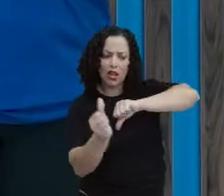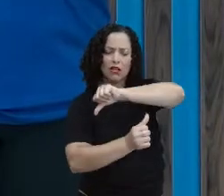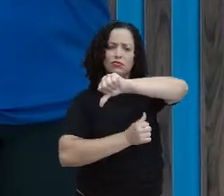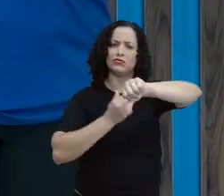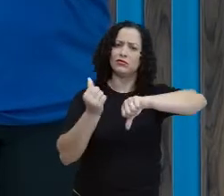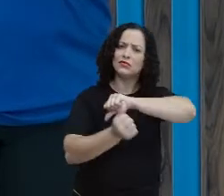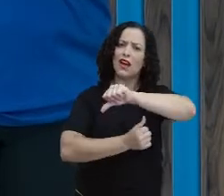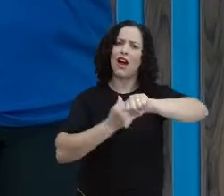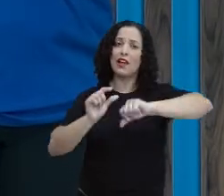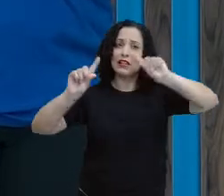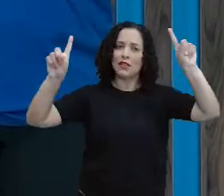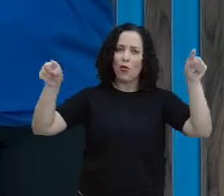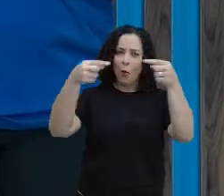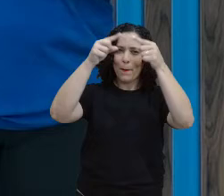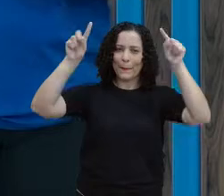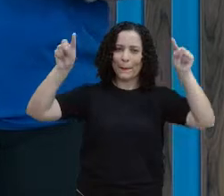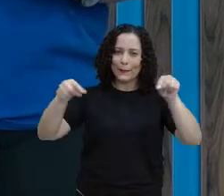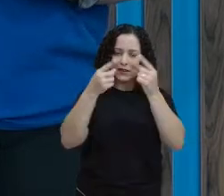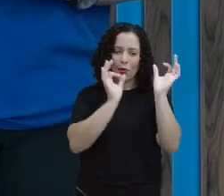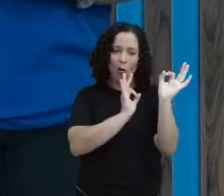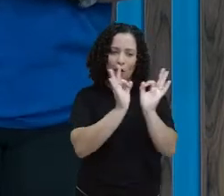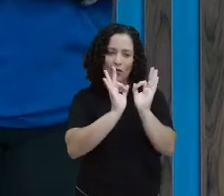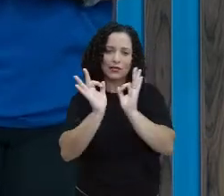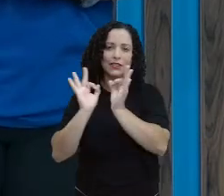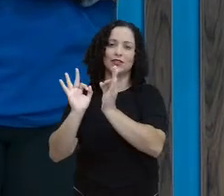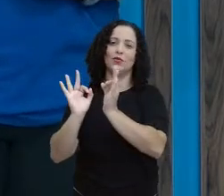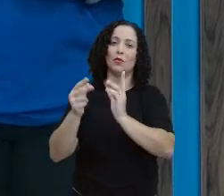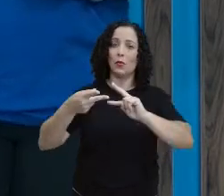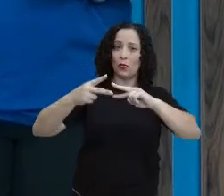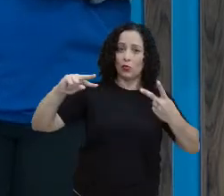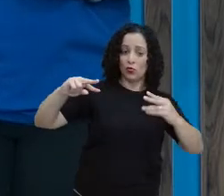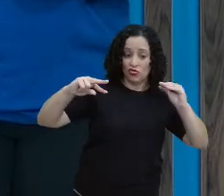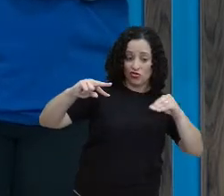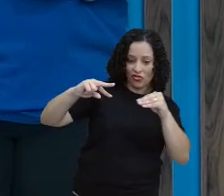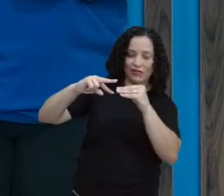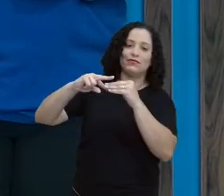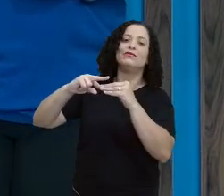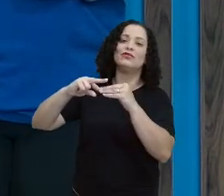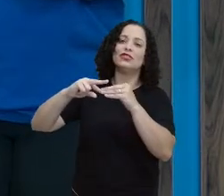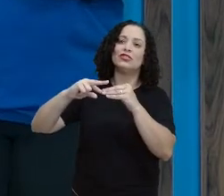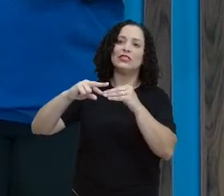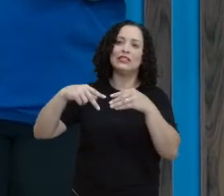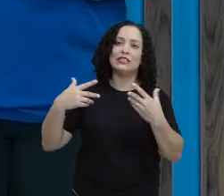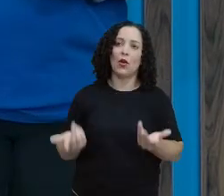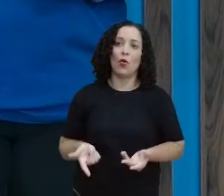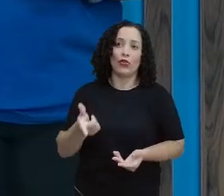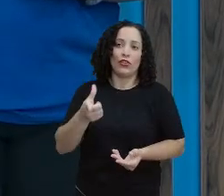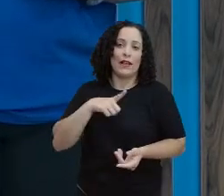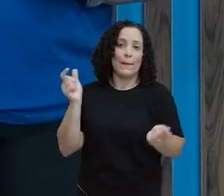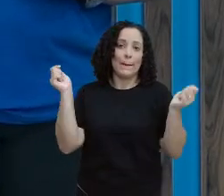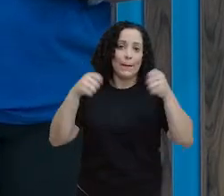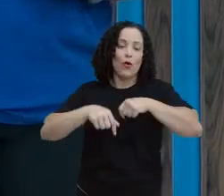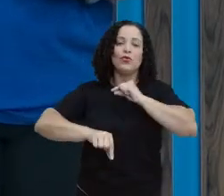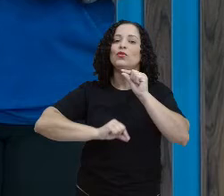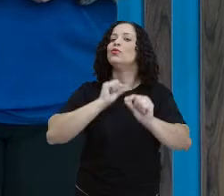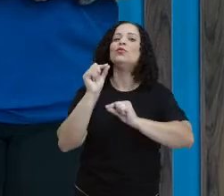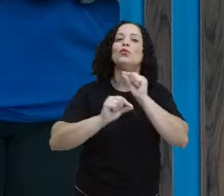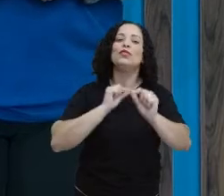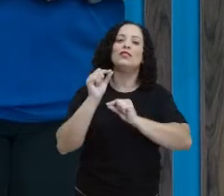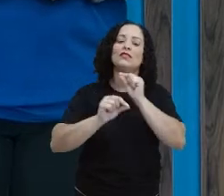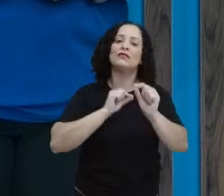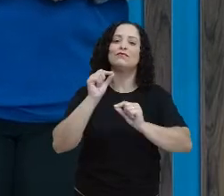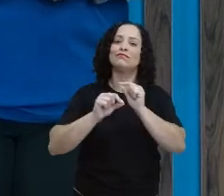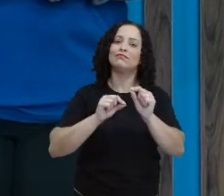dessa recombinação, desse rearranjo dos genes nos cromossomos, a gente pode aí